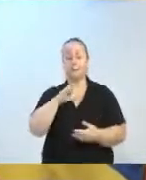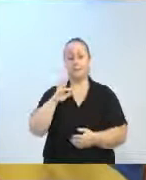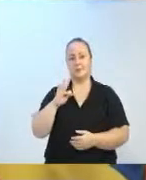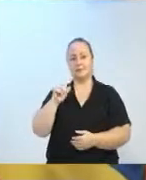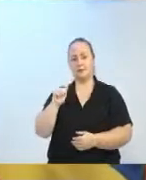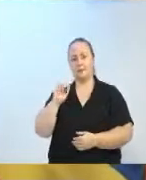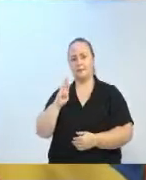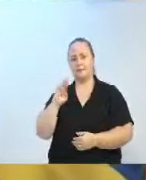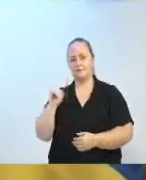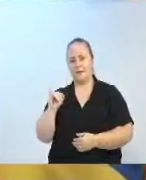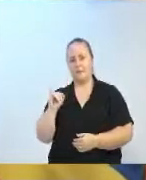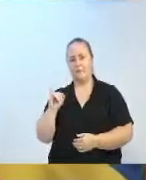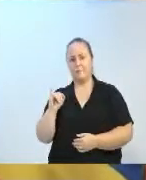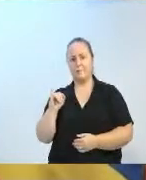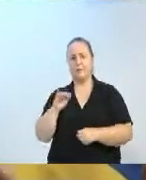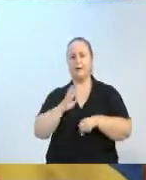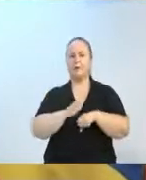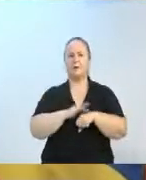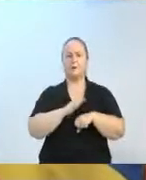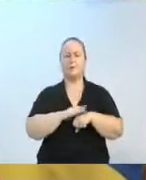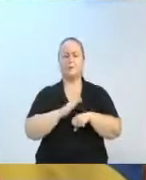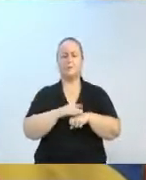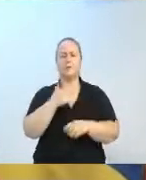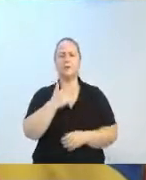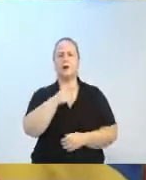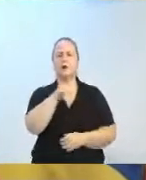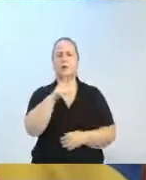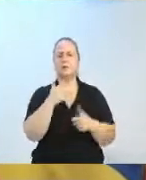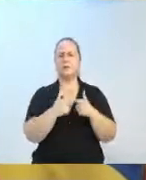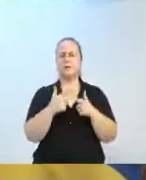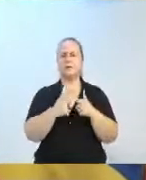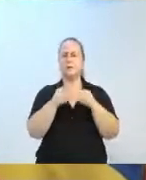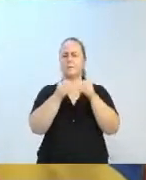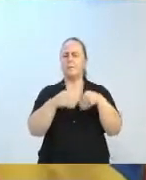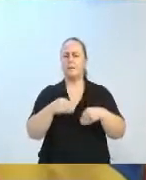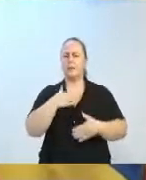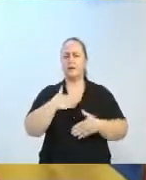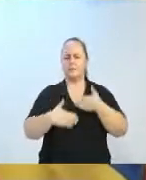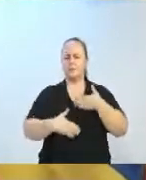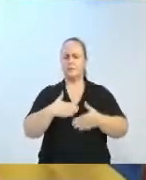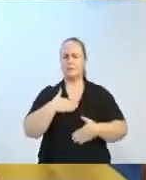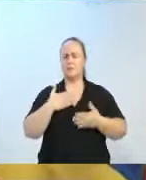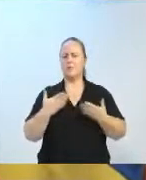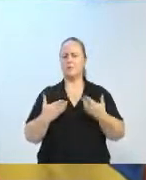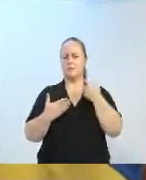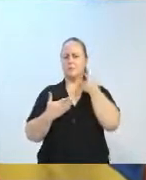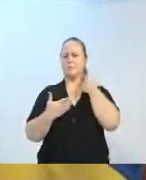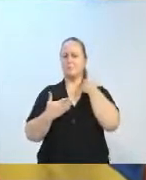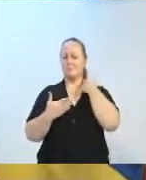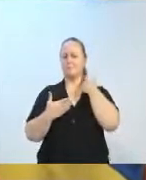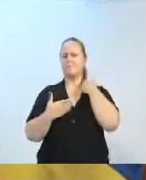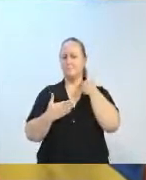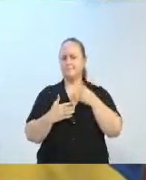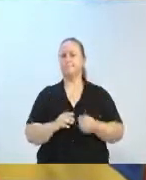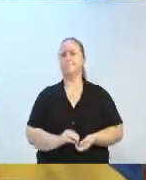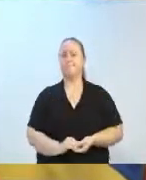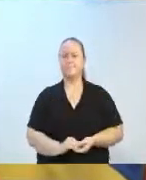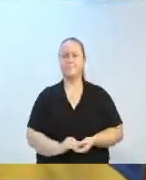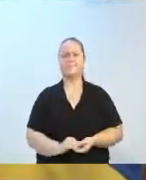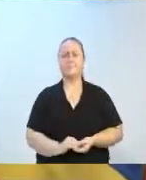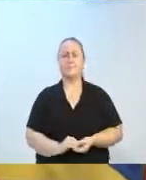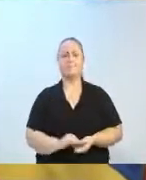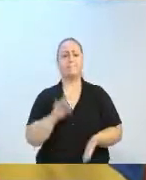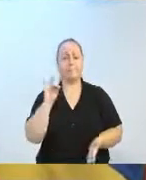doenças raras que comprometem o organismo. Eu falo isso com uma responsabilidade de